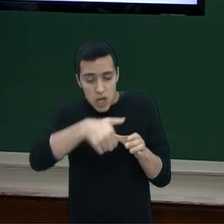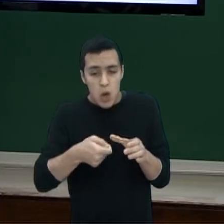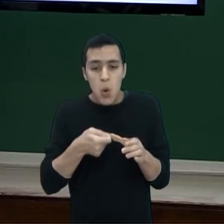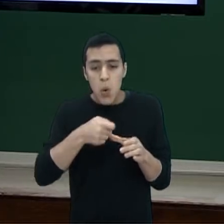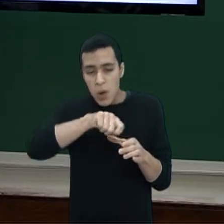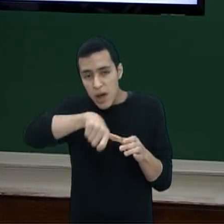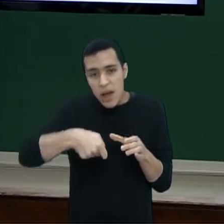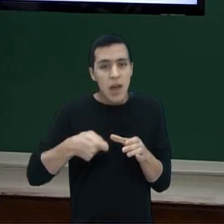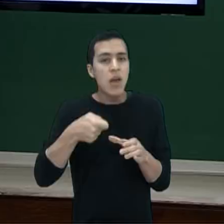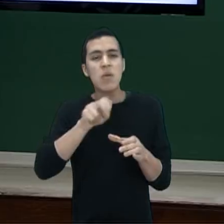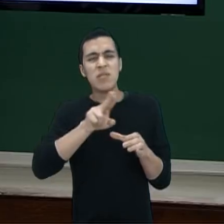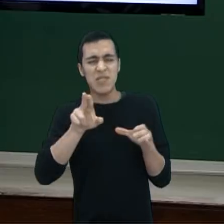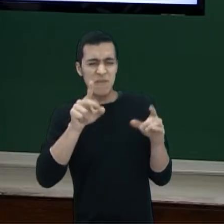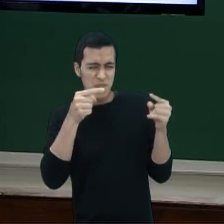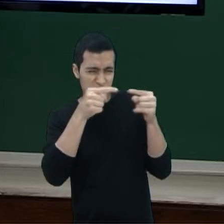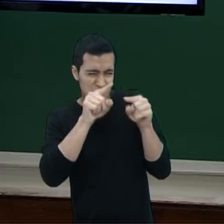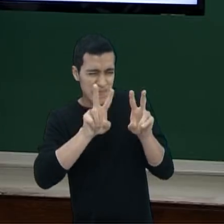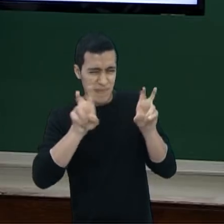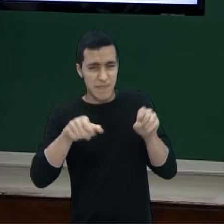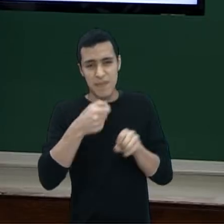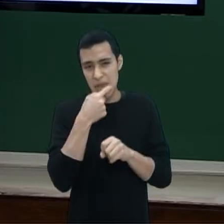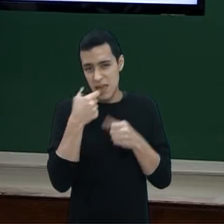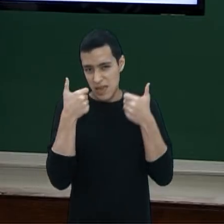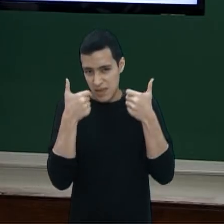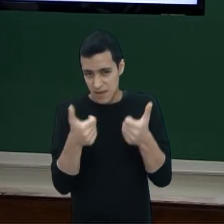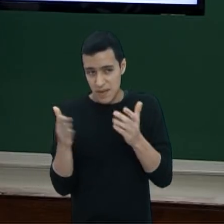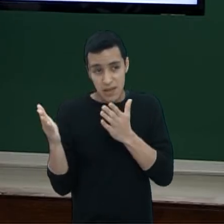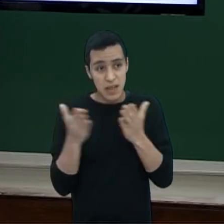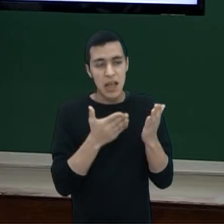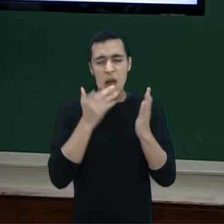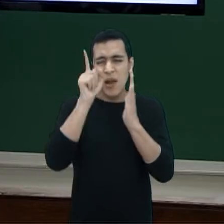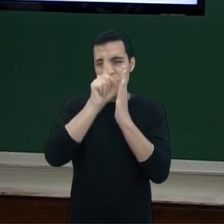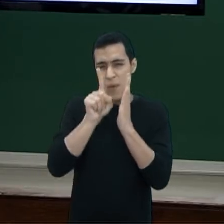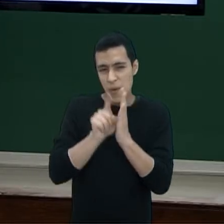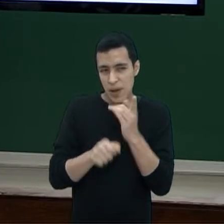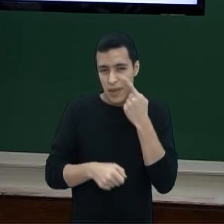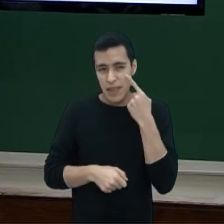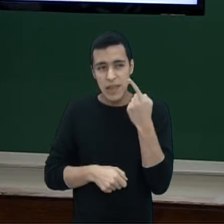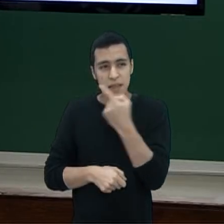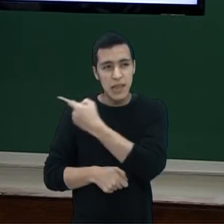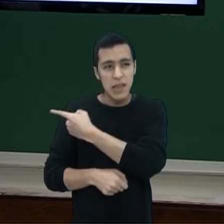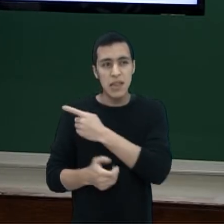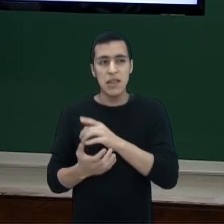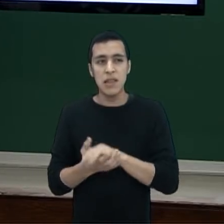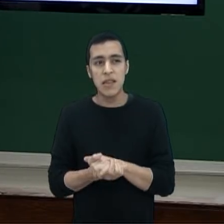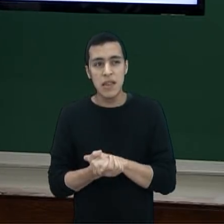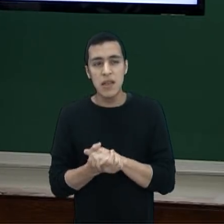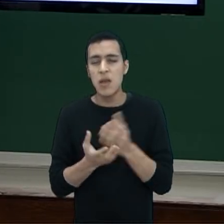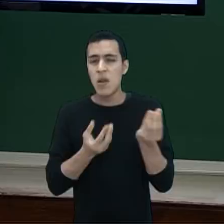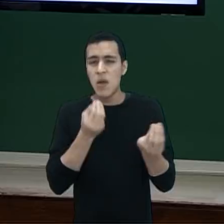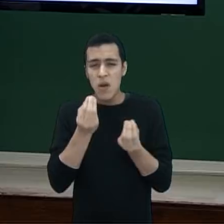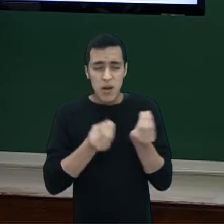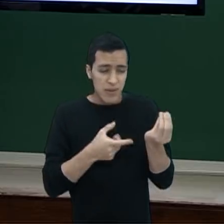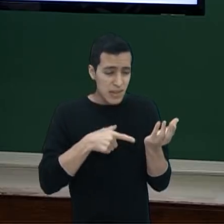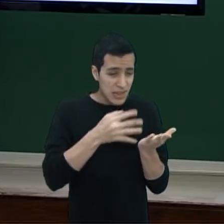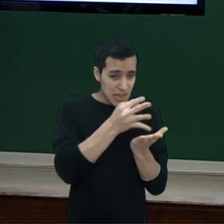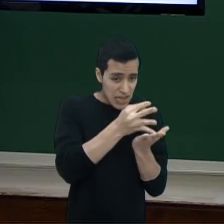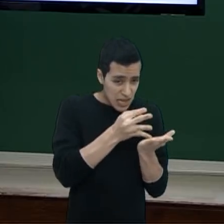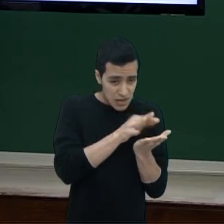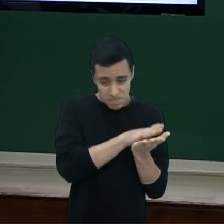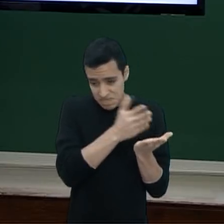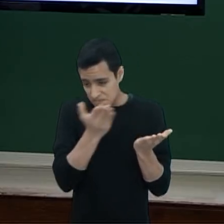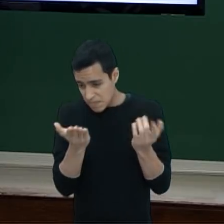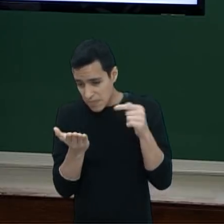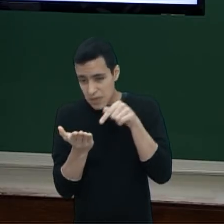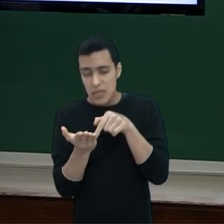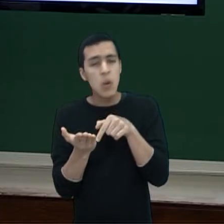usado às vezes em algumas medicações, certo? Vamos fazer um quiz agora, olha lá. Como que a gente faz a transposição do texto